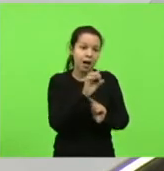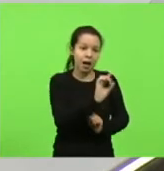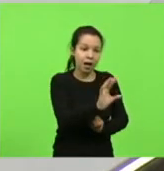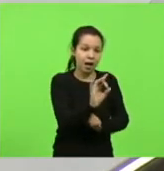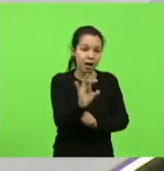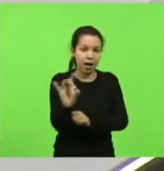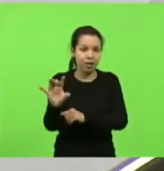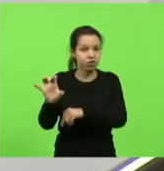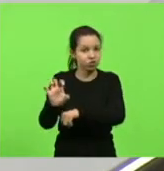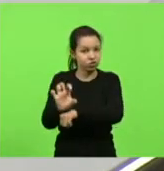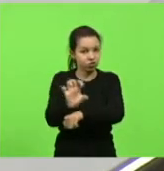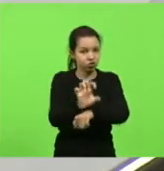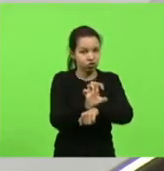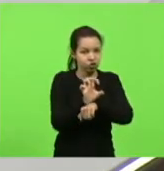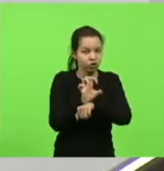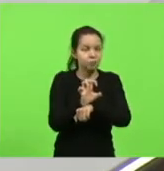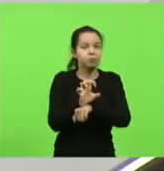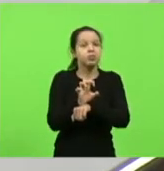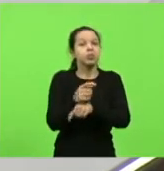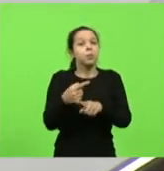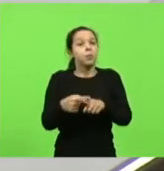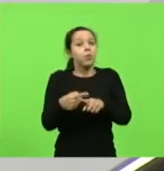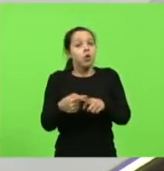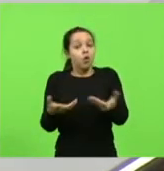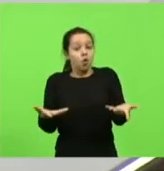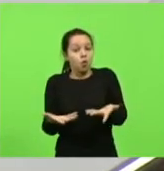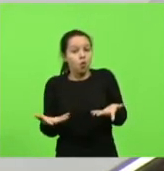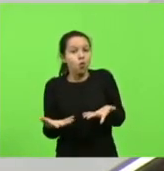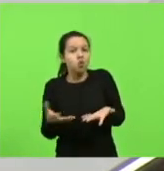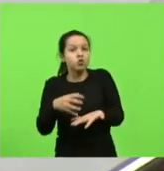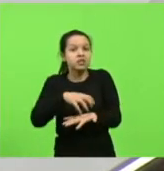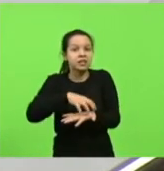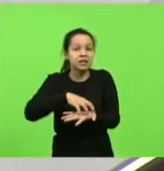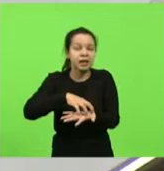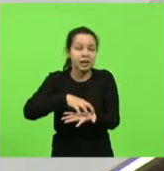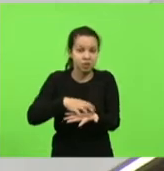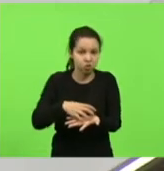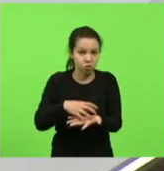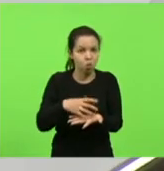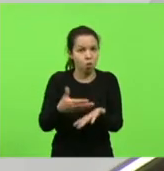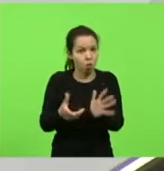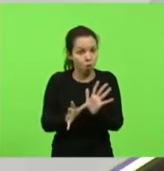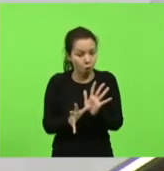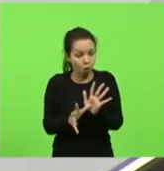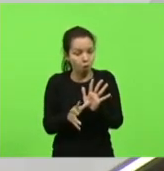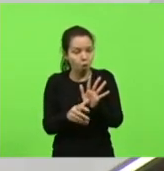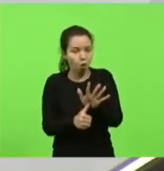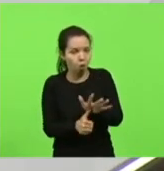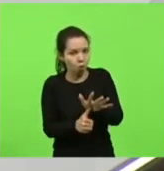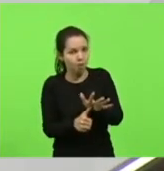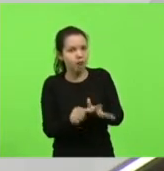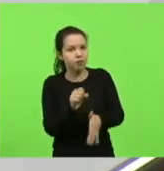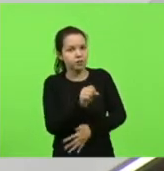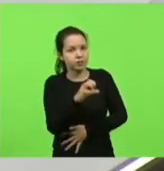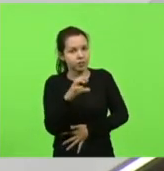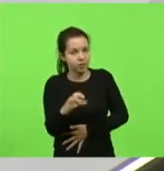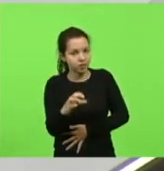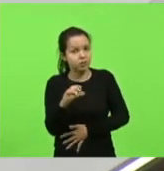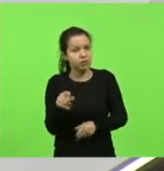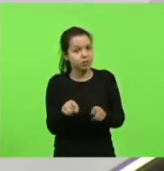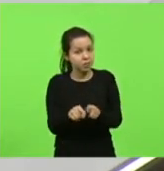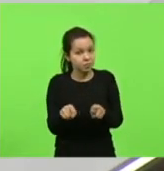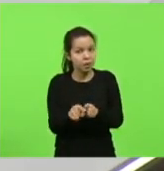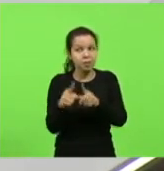hoje, nosso centralismo, além de nos roubar o catarinense, além disso tudo, nosso centralismo faz com que Brasília decida